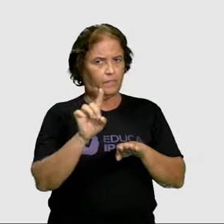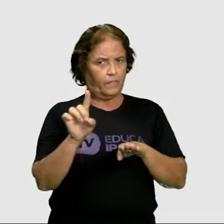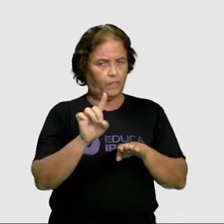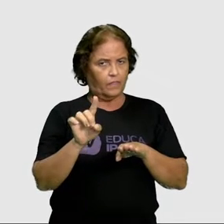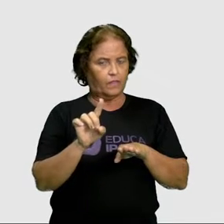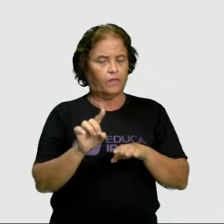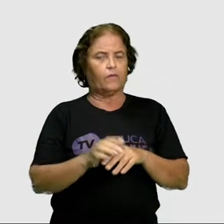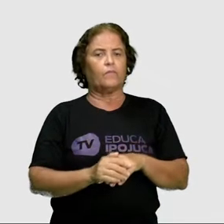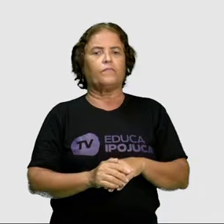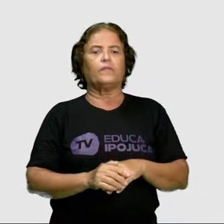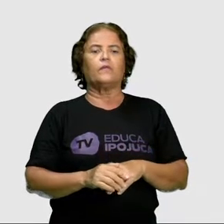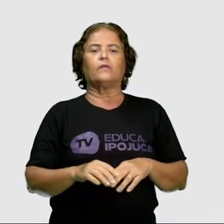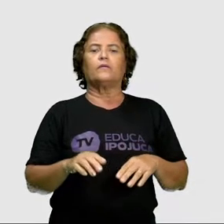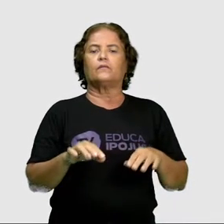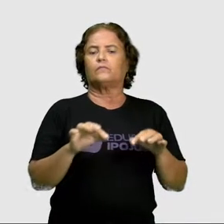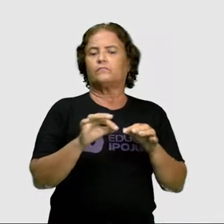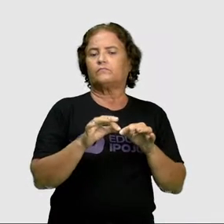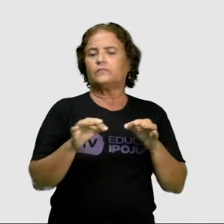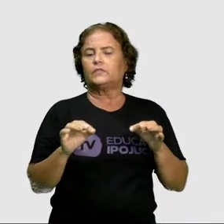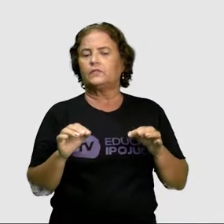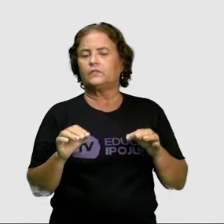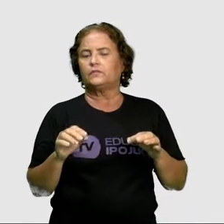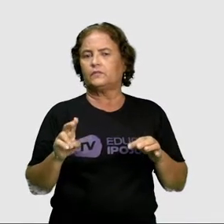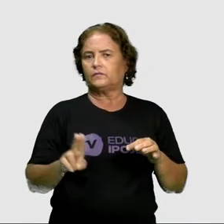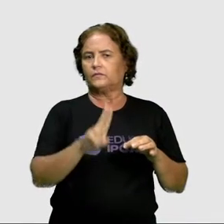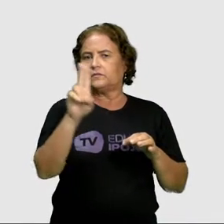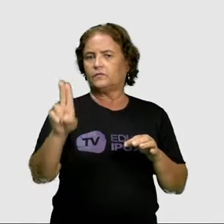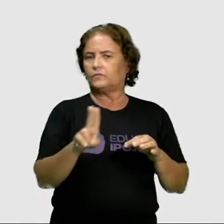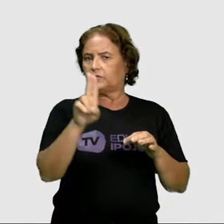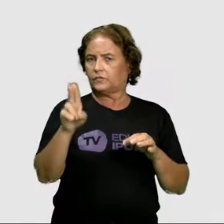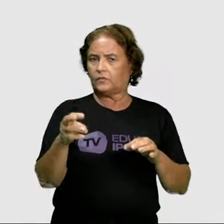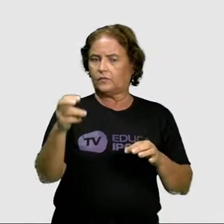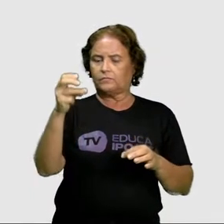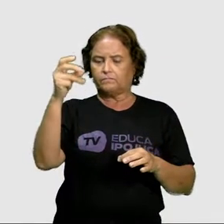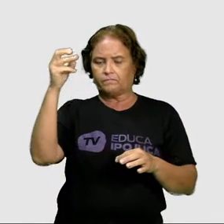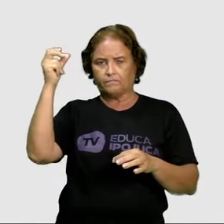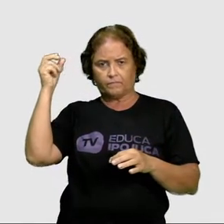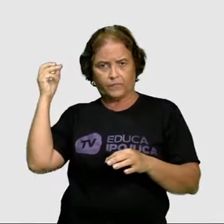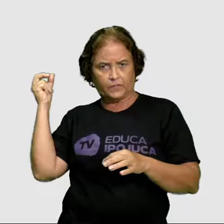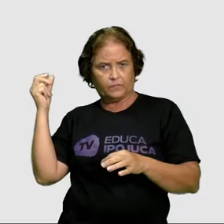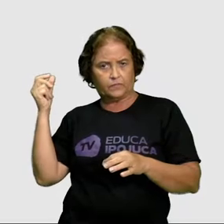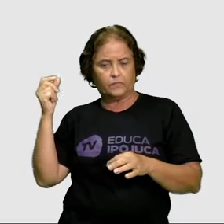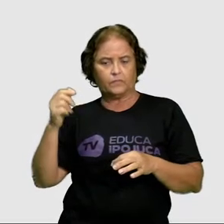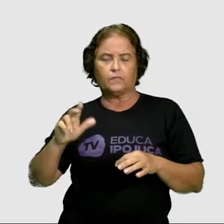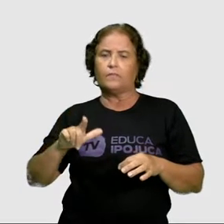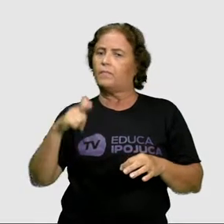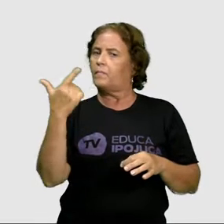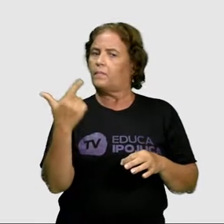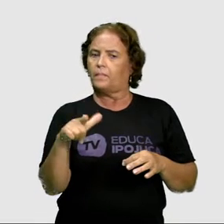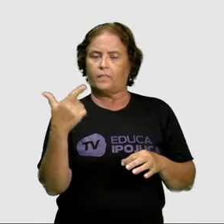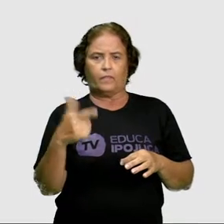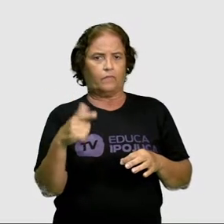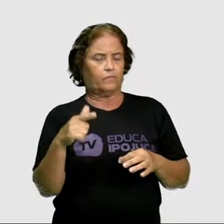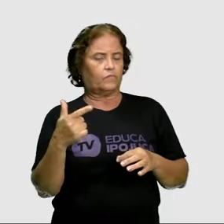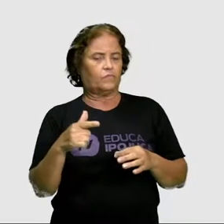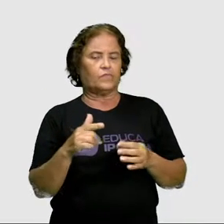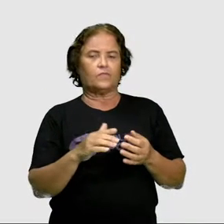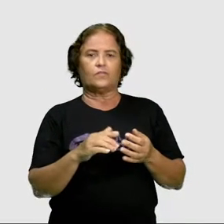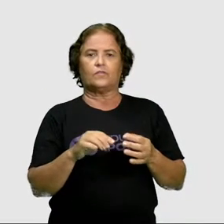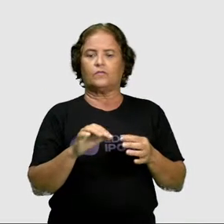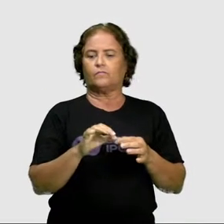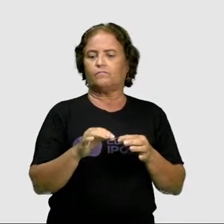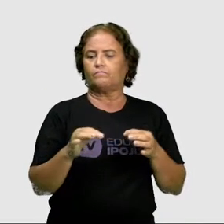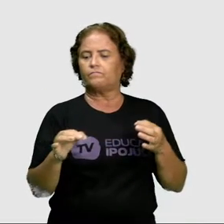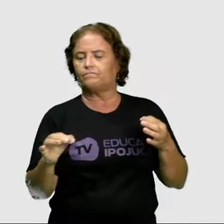utilizadas antigamente quando não existiam unidades de medidas padrão. No tempo antigo, as pessoas